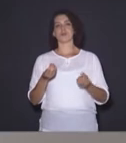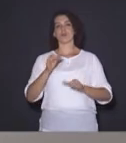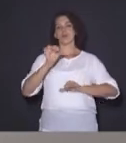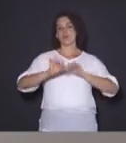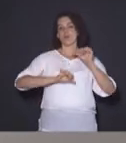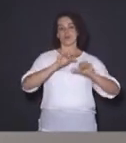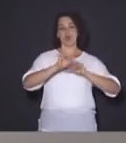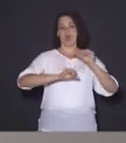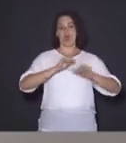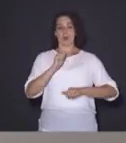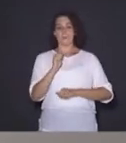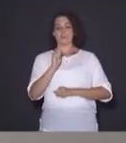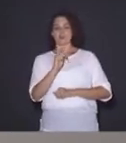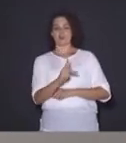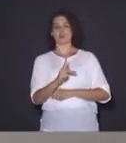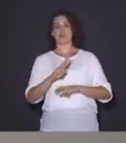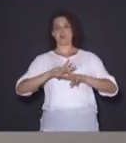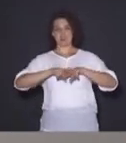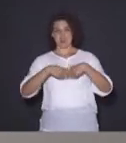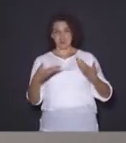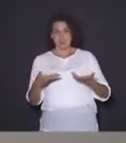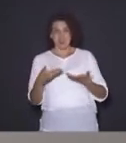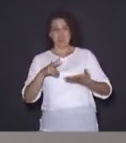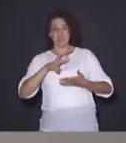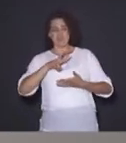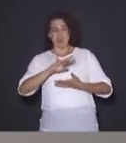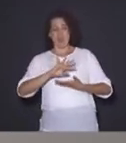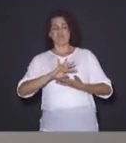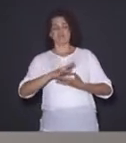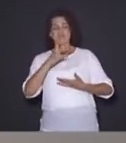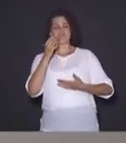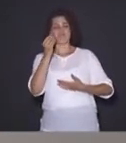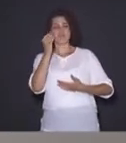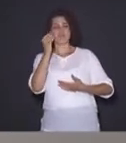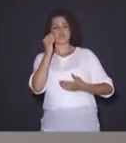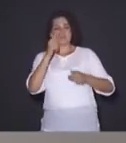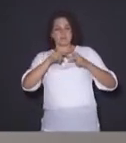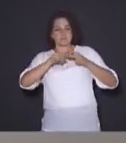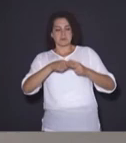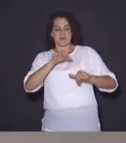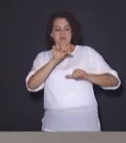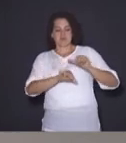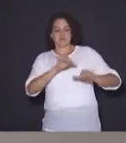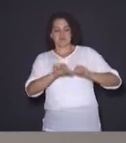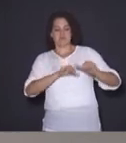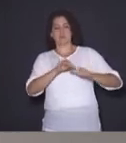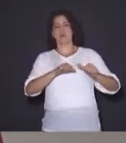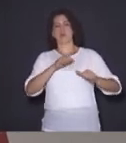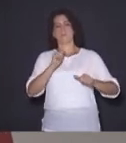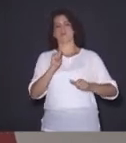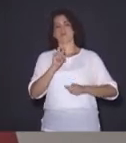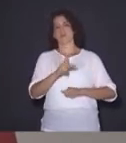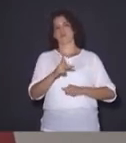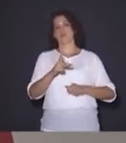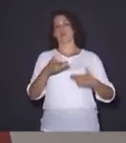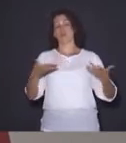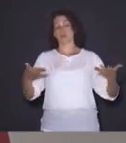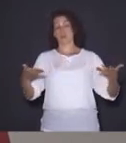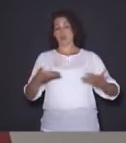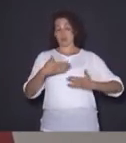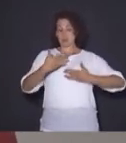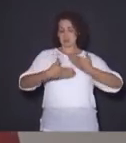na previdência que eles vão vir com toda a força para mexer na previdência e que você possa nesse